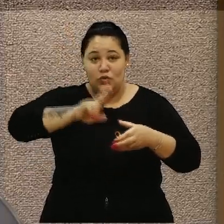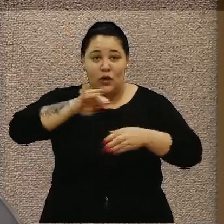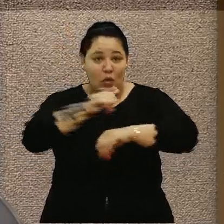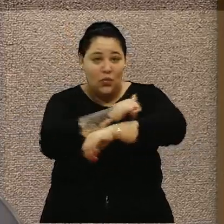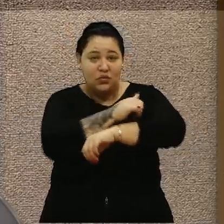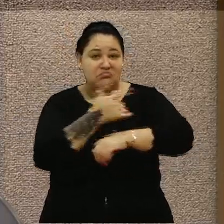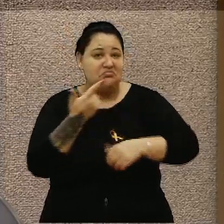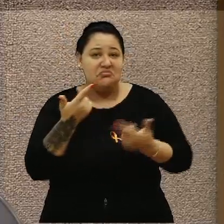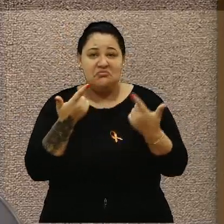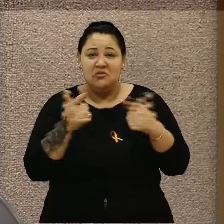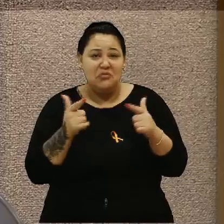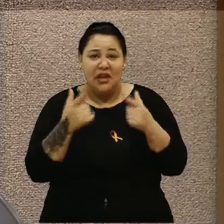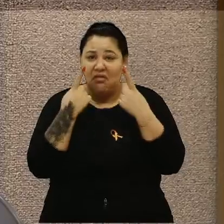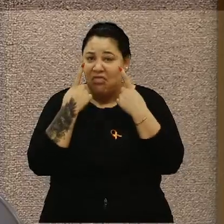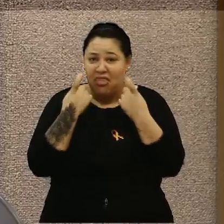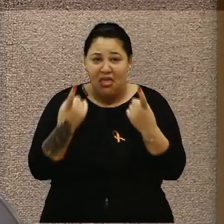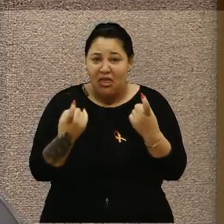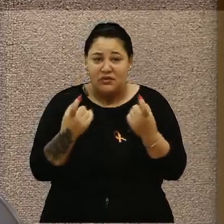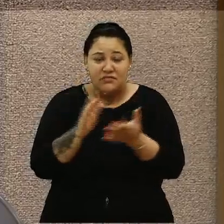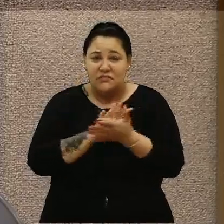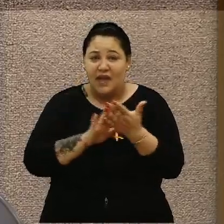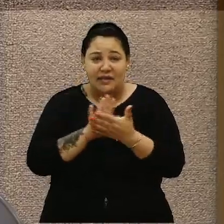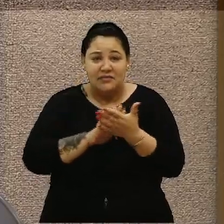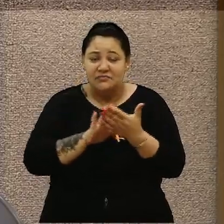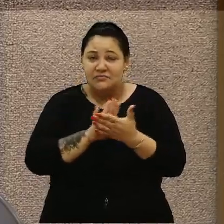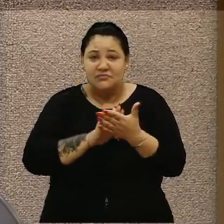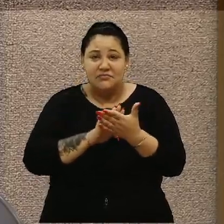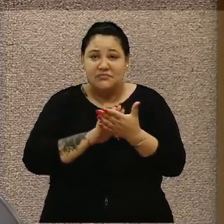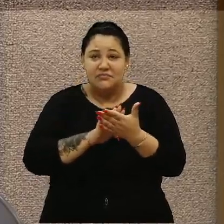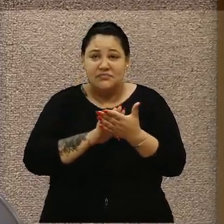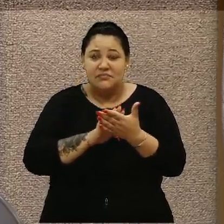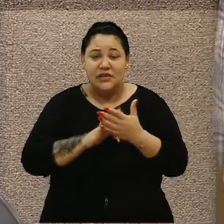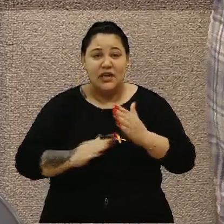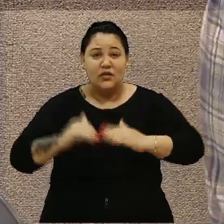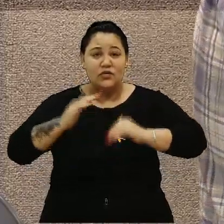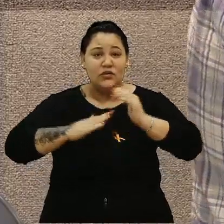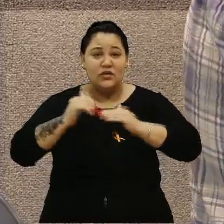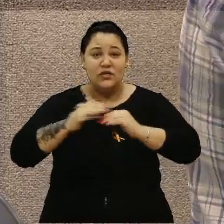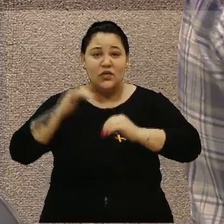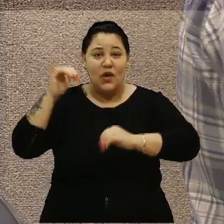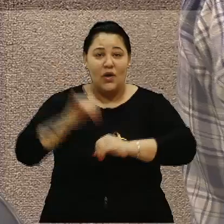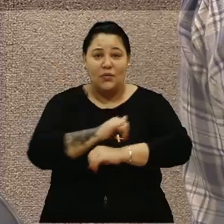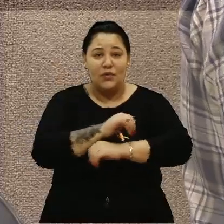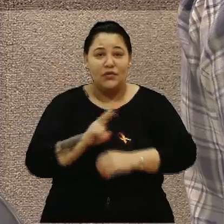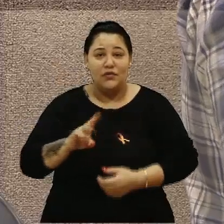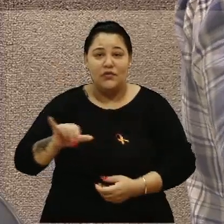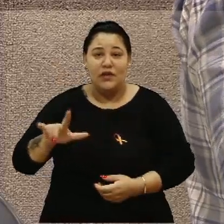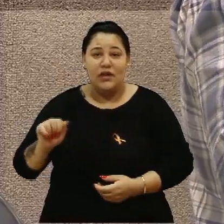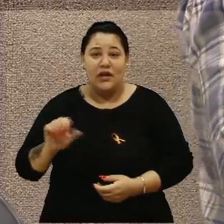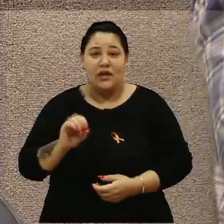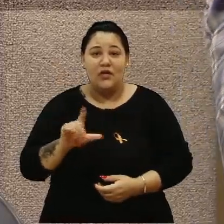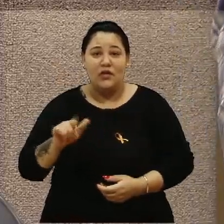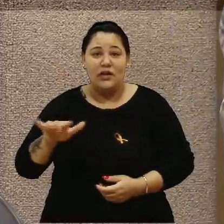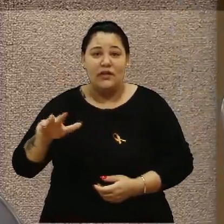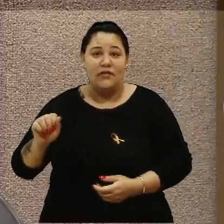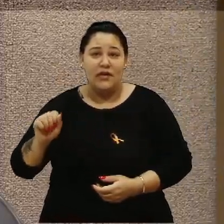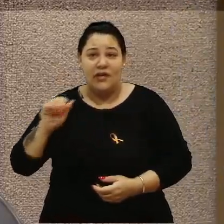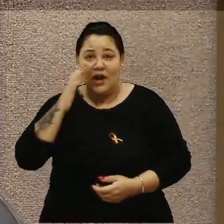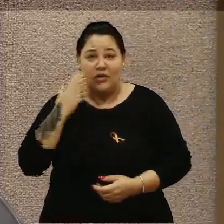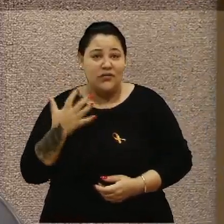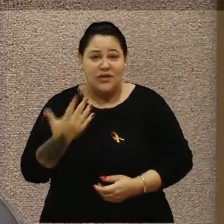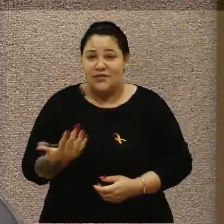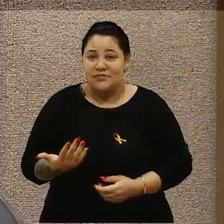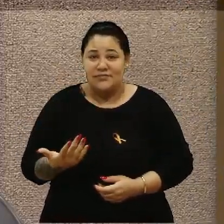tem interesse nenhum que a construção do nosso aeroporto de Vila Oliva aconteça.